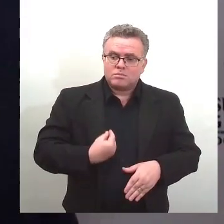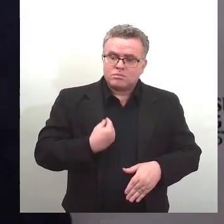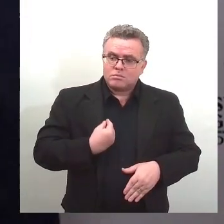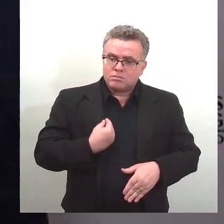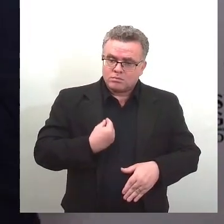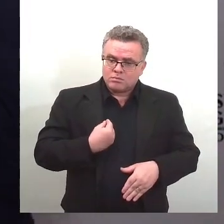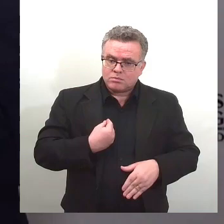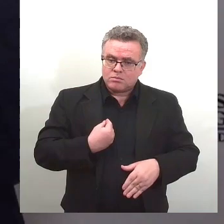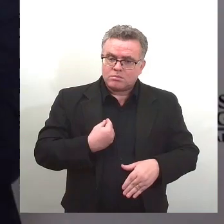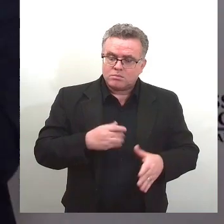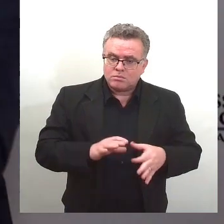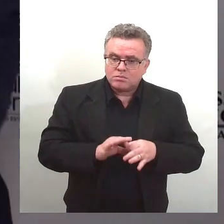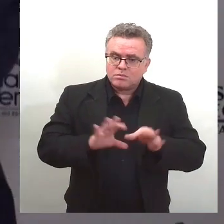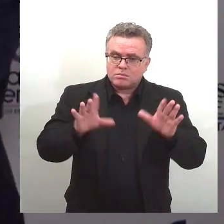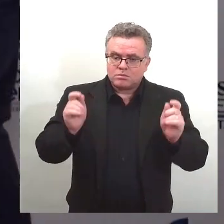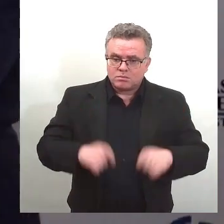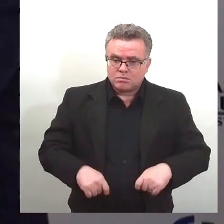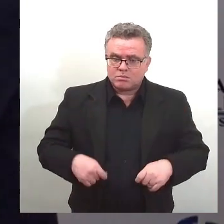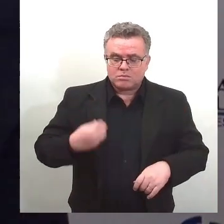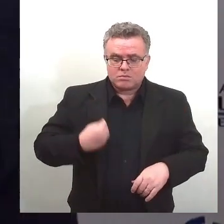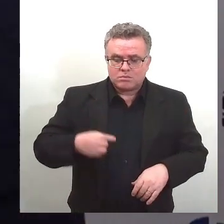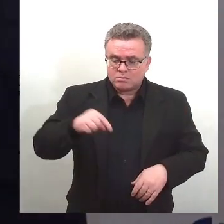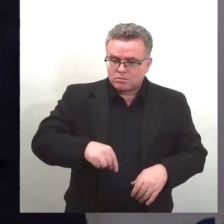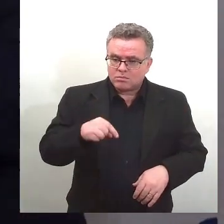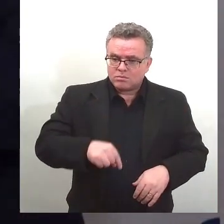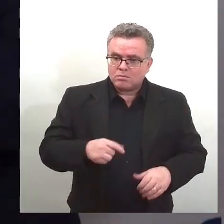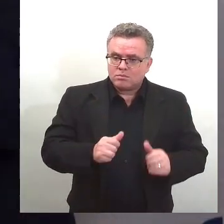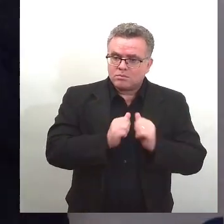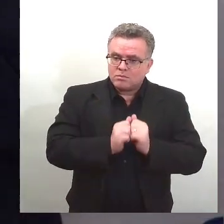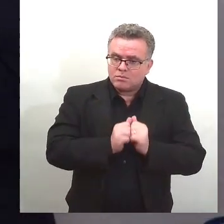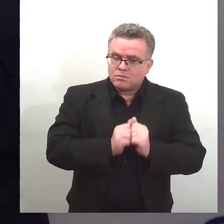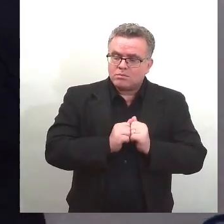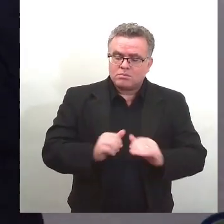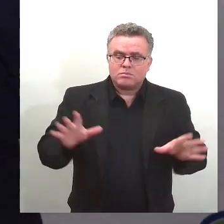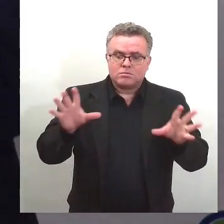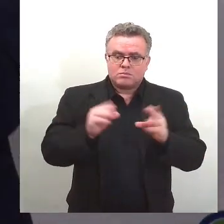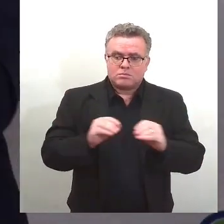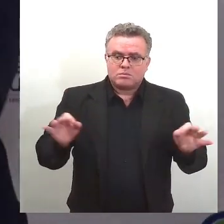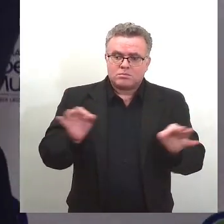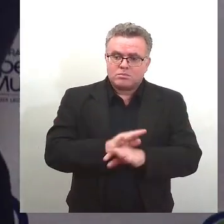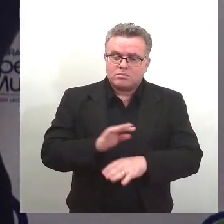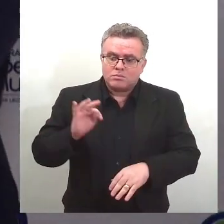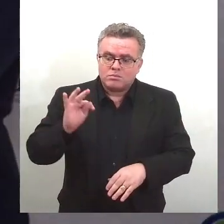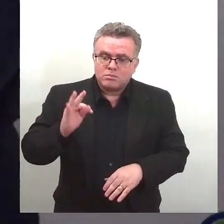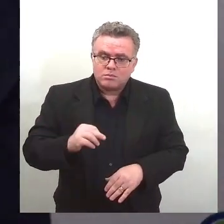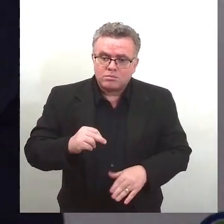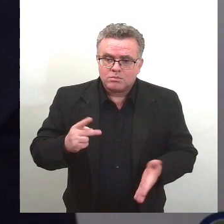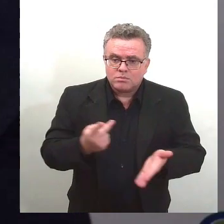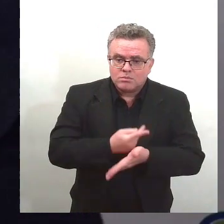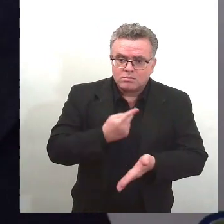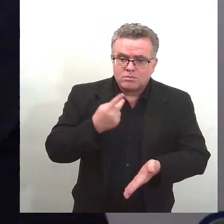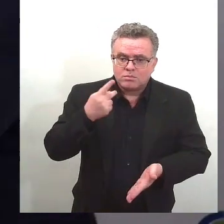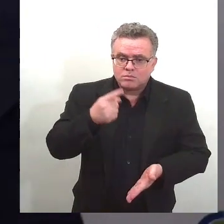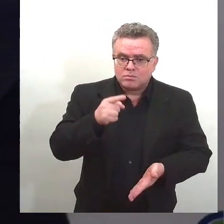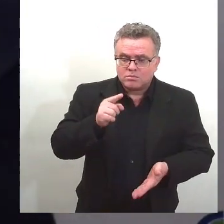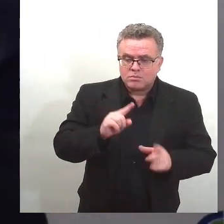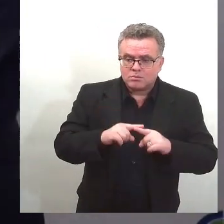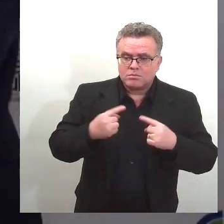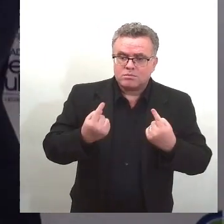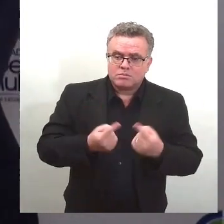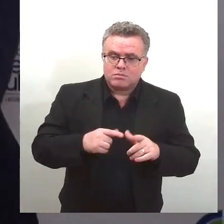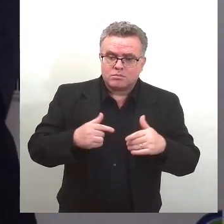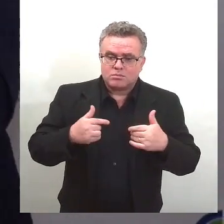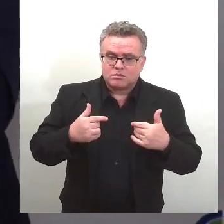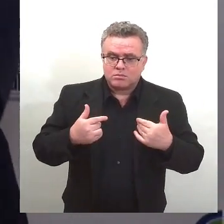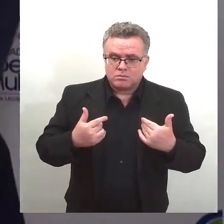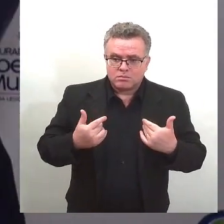sempre à vontade de participar aqui conosco desse resumo do que é feito em plenário pelos deputados